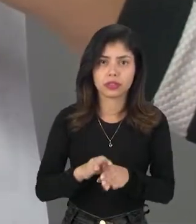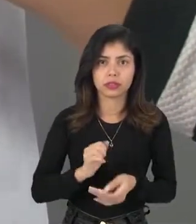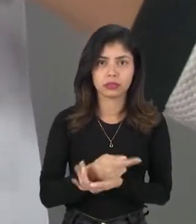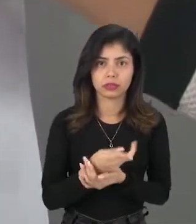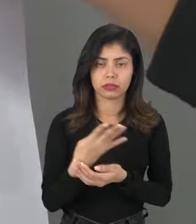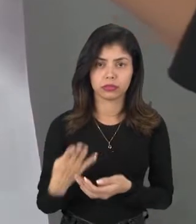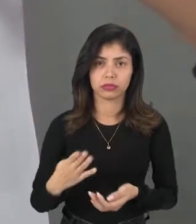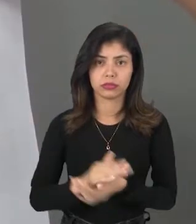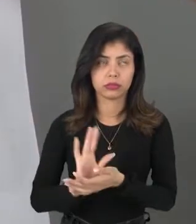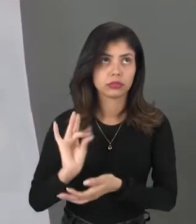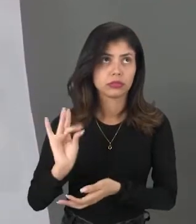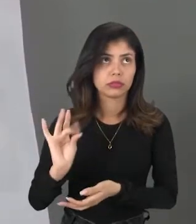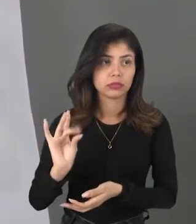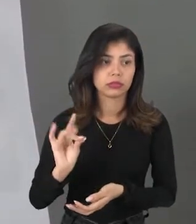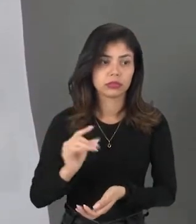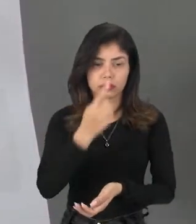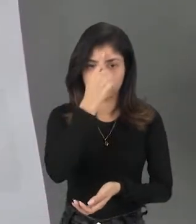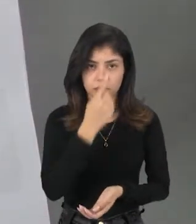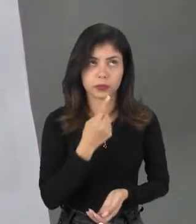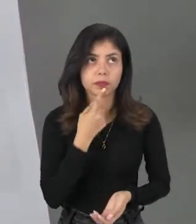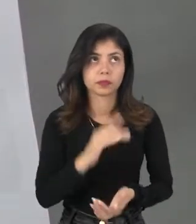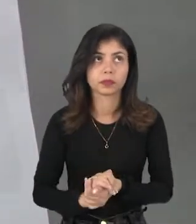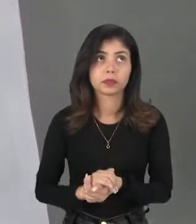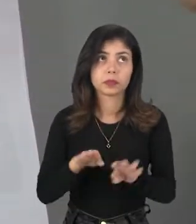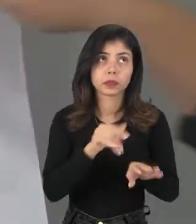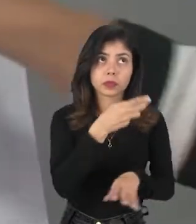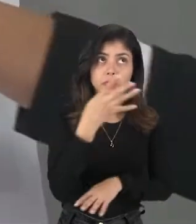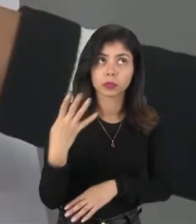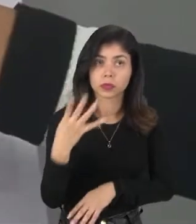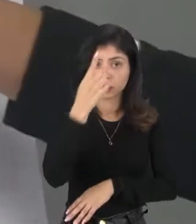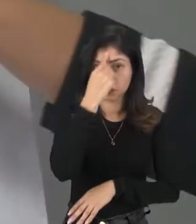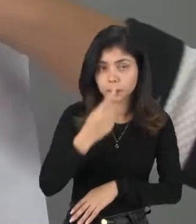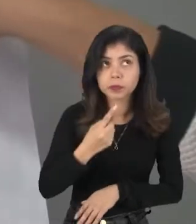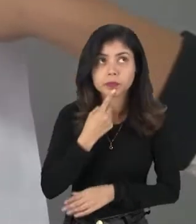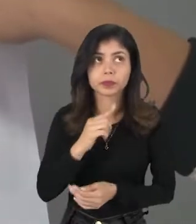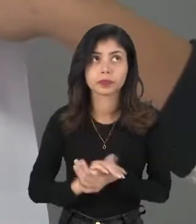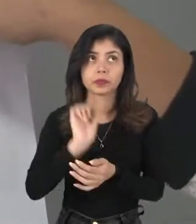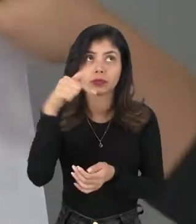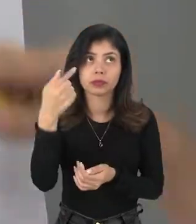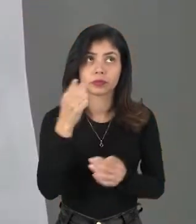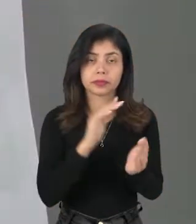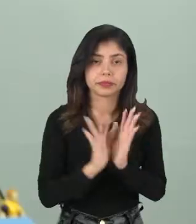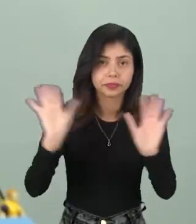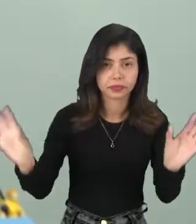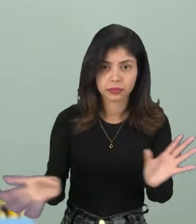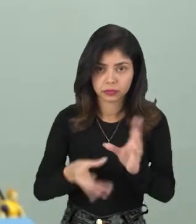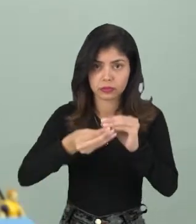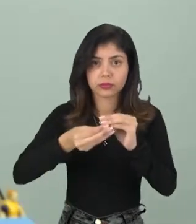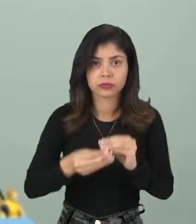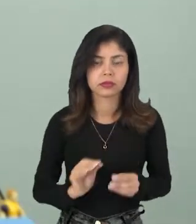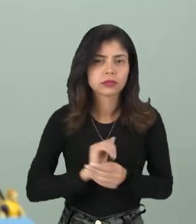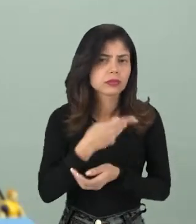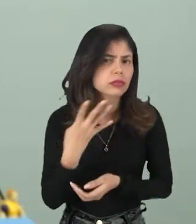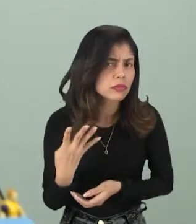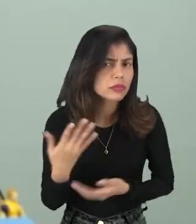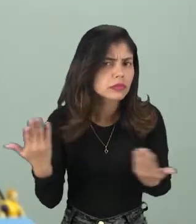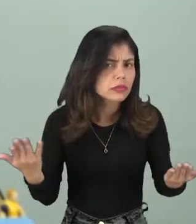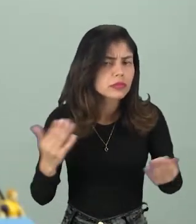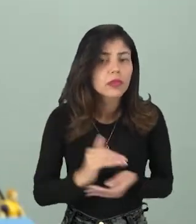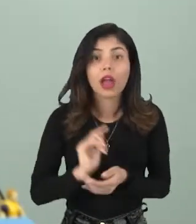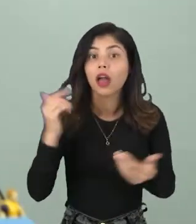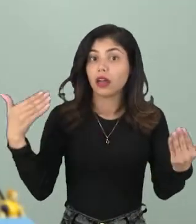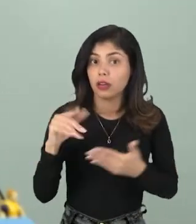faltam 17 para completar o álbum quantas figurinhas terá o álbum completo bom a